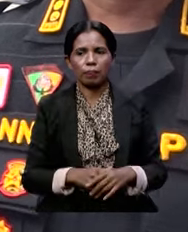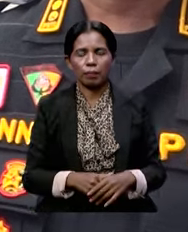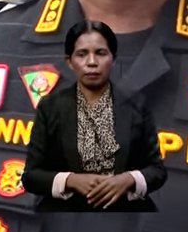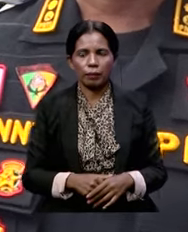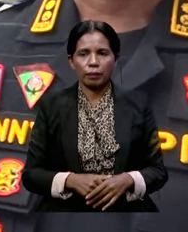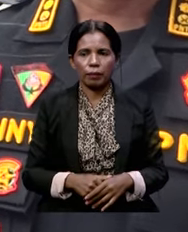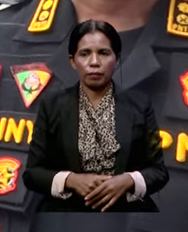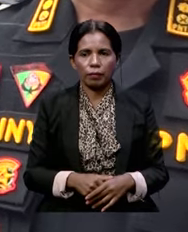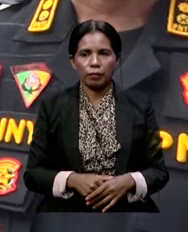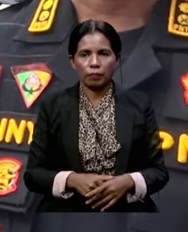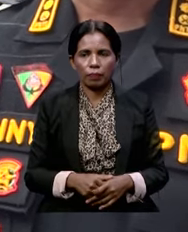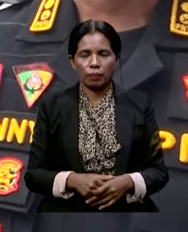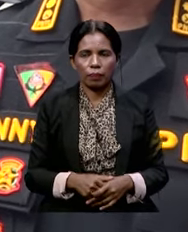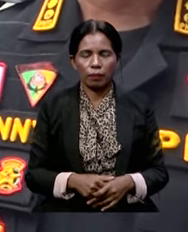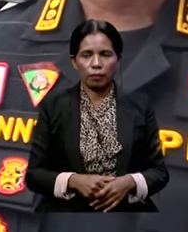Timor-Leste